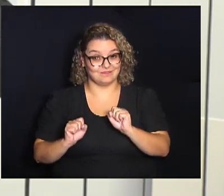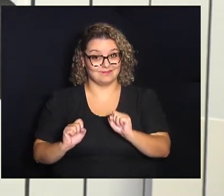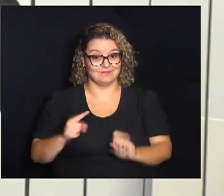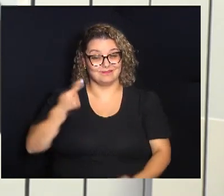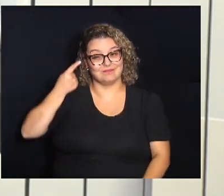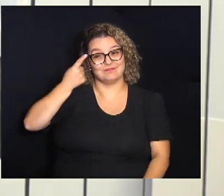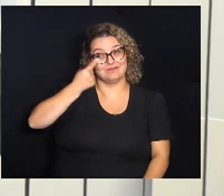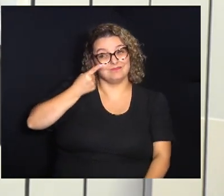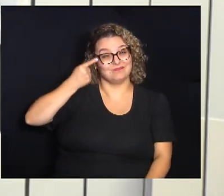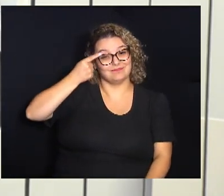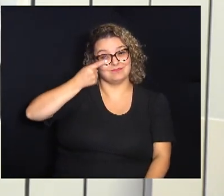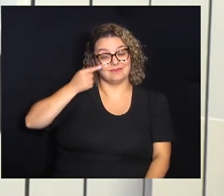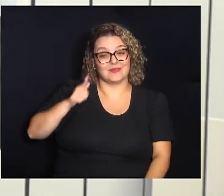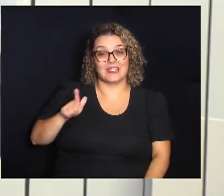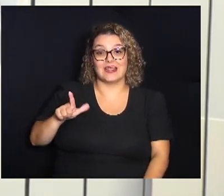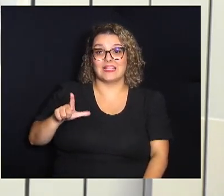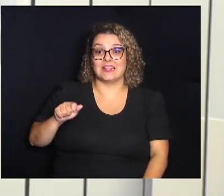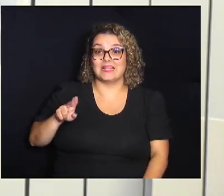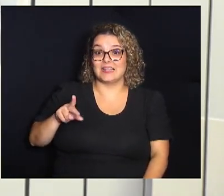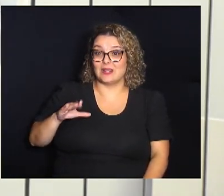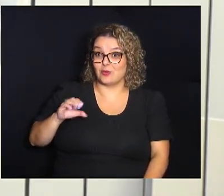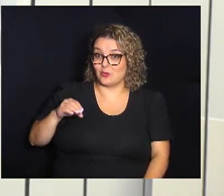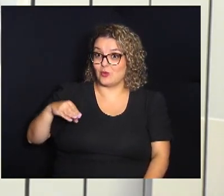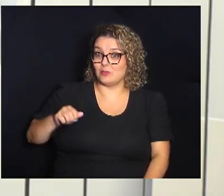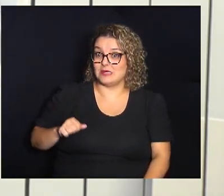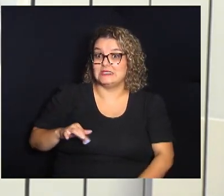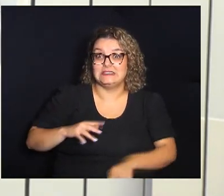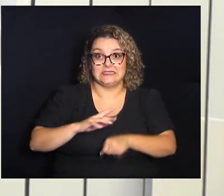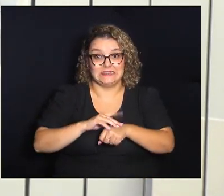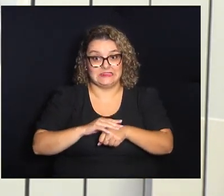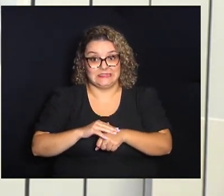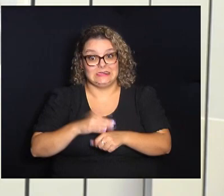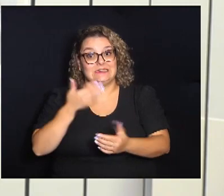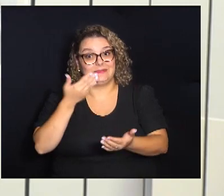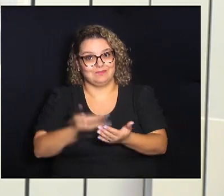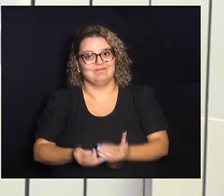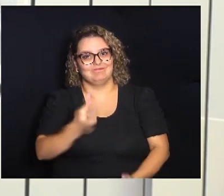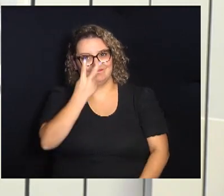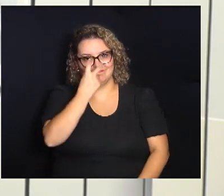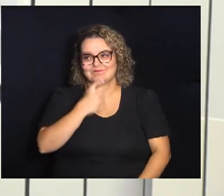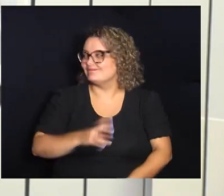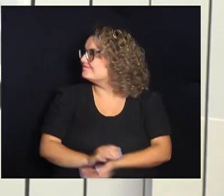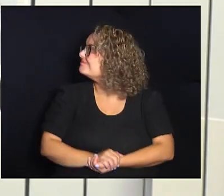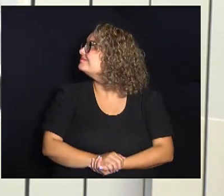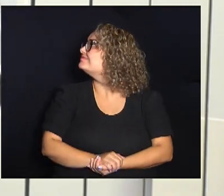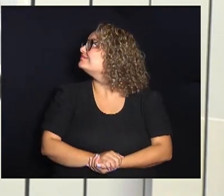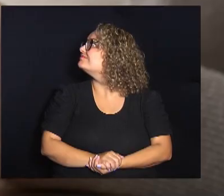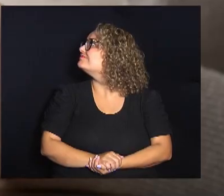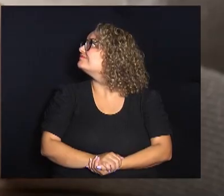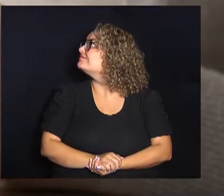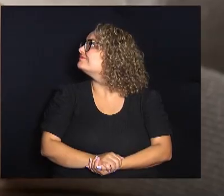catarata, glaucoma e doenças que causam a perda da visão.